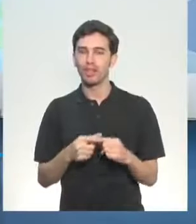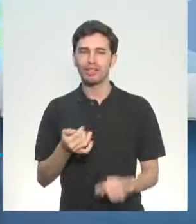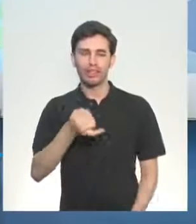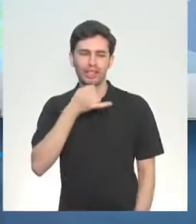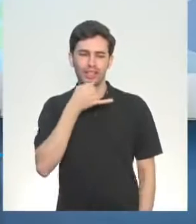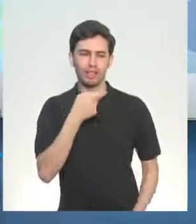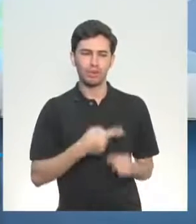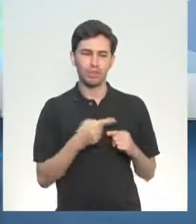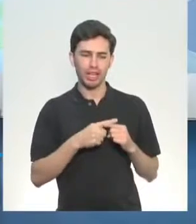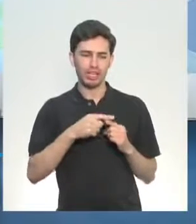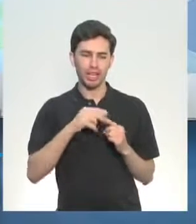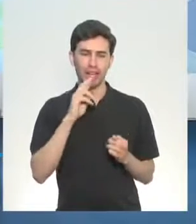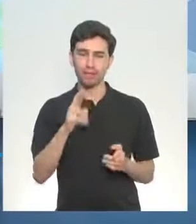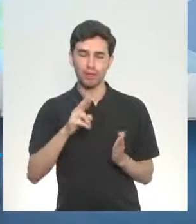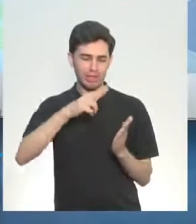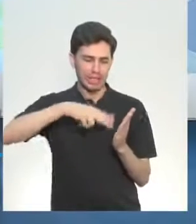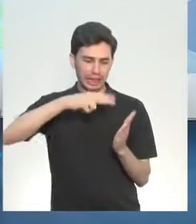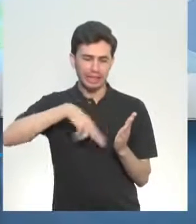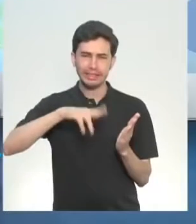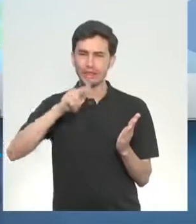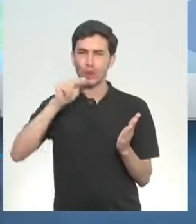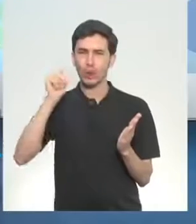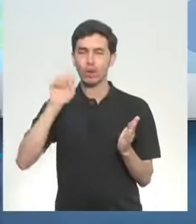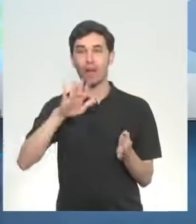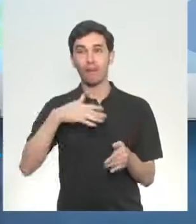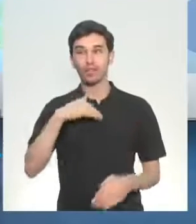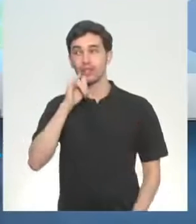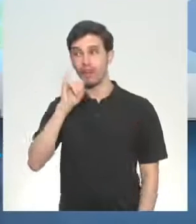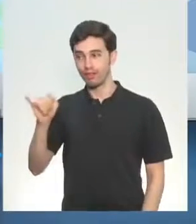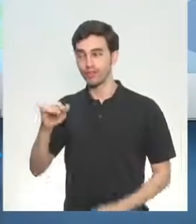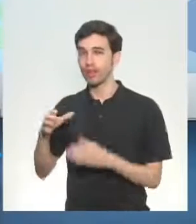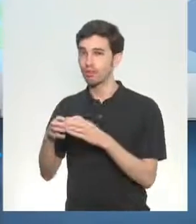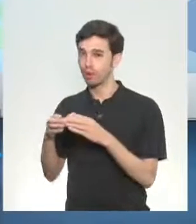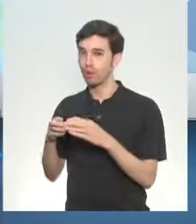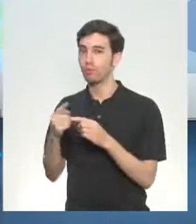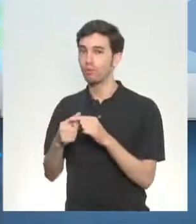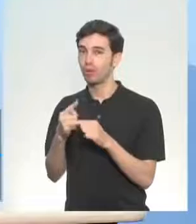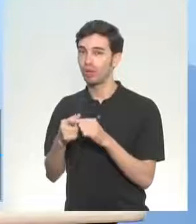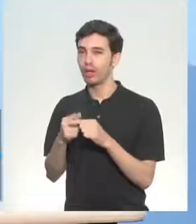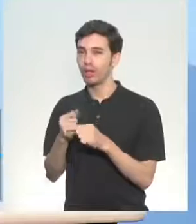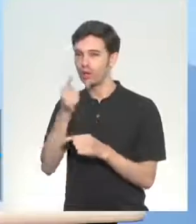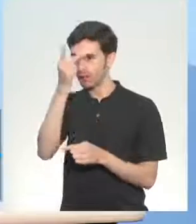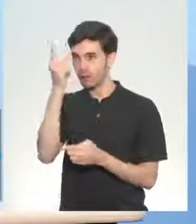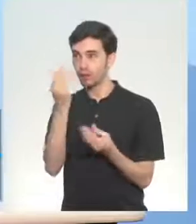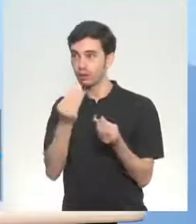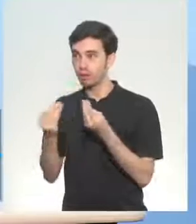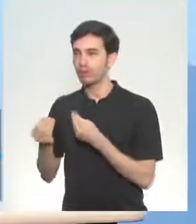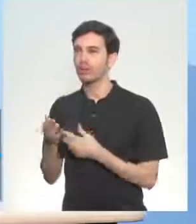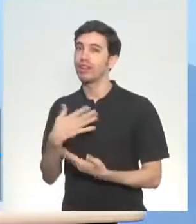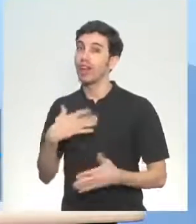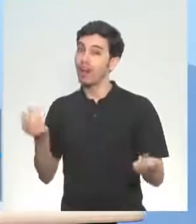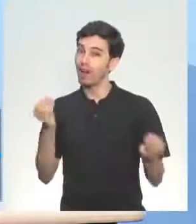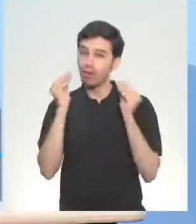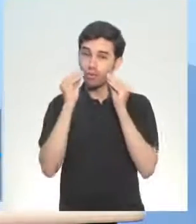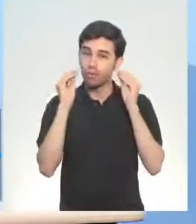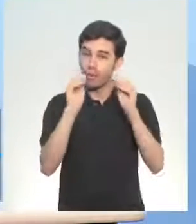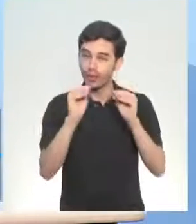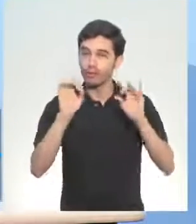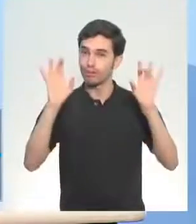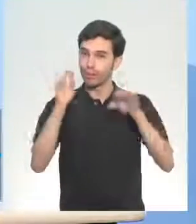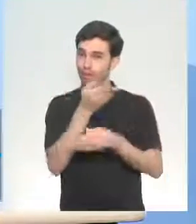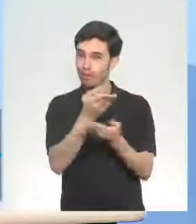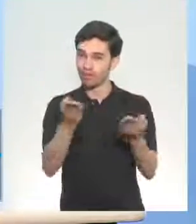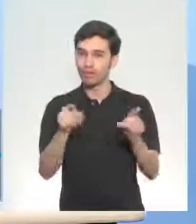são lidas, mas eu já expliquei para eles também que é difícil, porque são várias. Então, beijo especial para vocês e